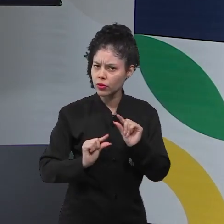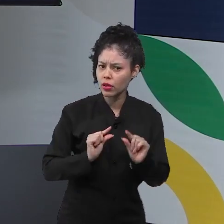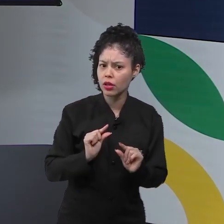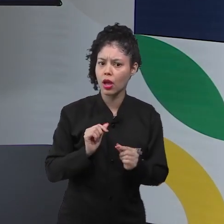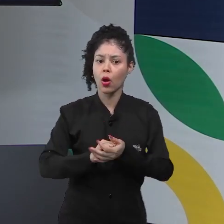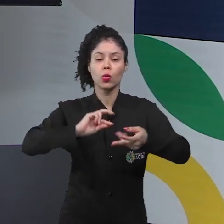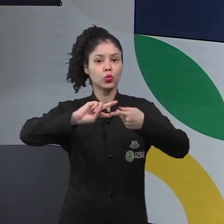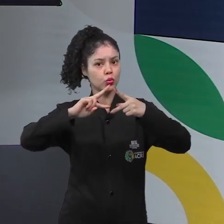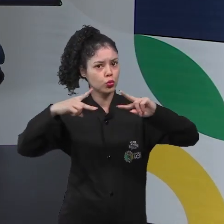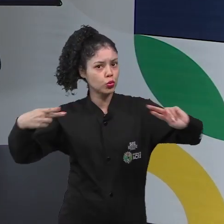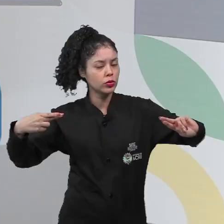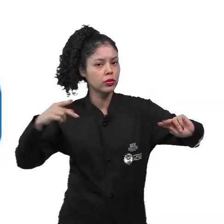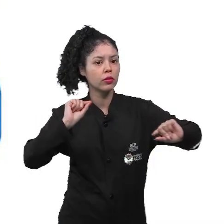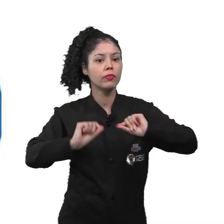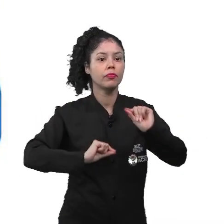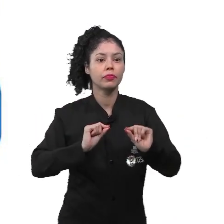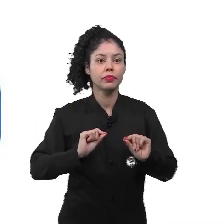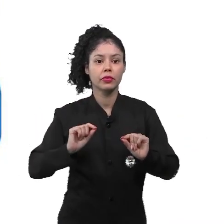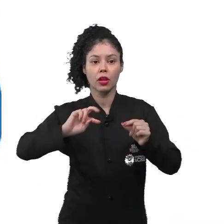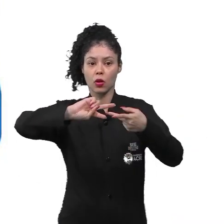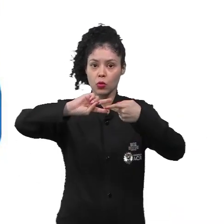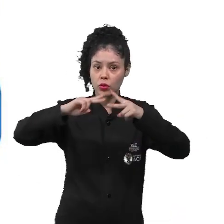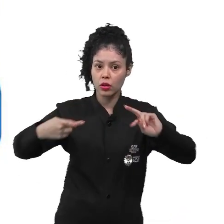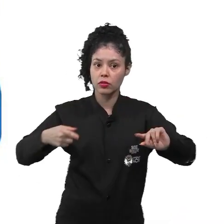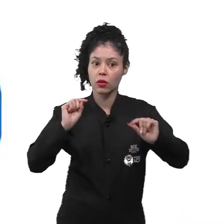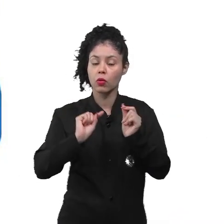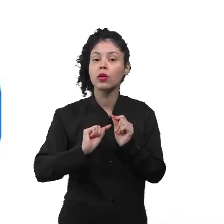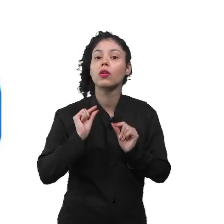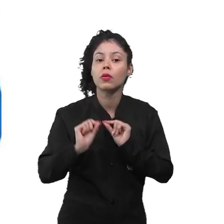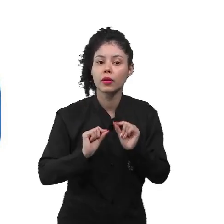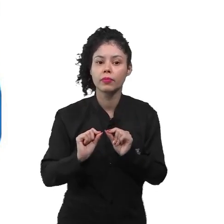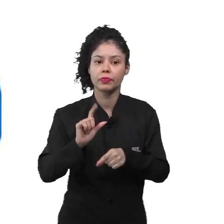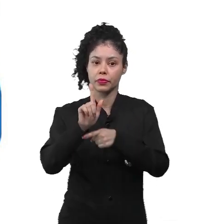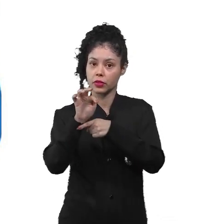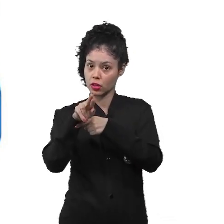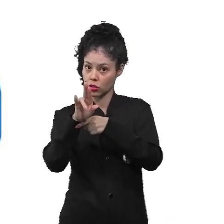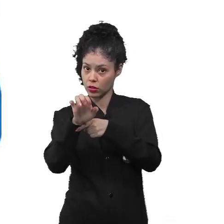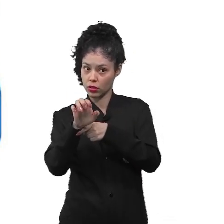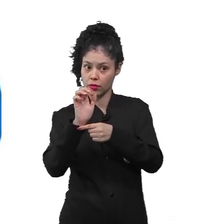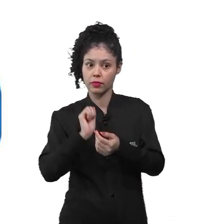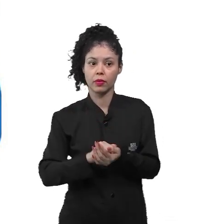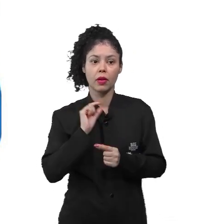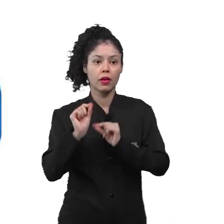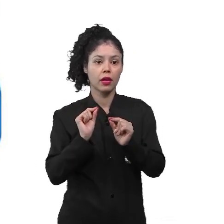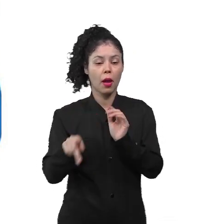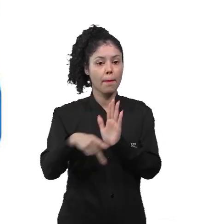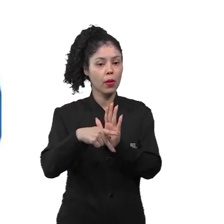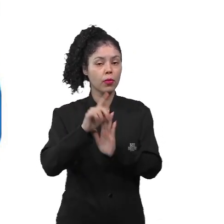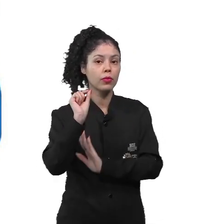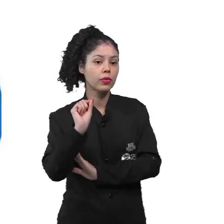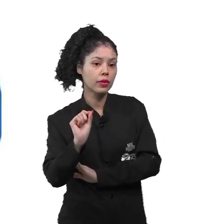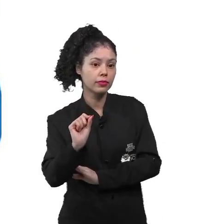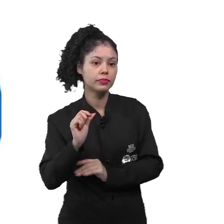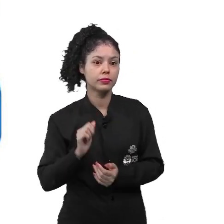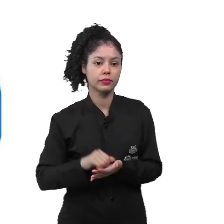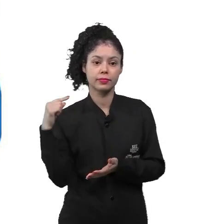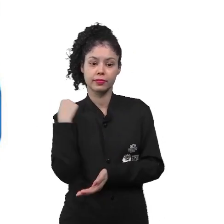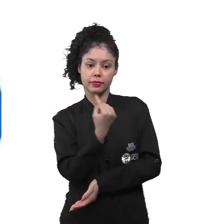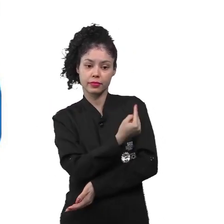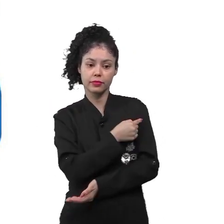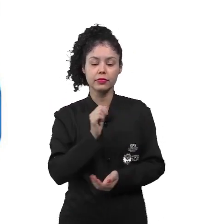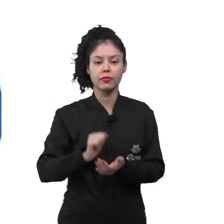o DNA. Então, o DNA ele é composto por genes e esses genes vão determinar o que, gente? As